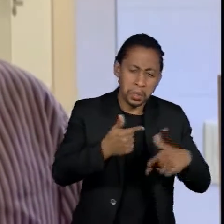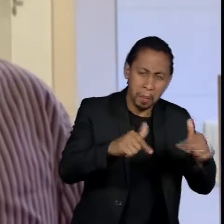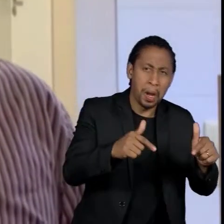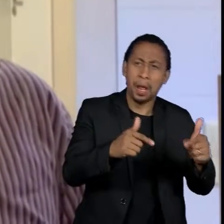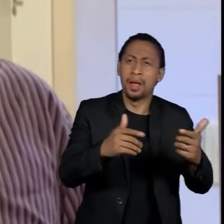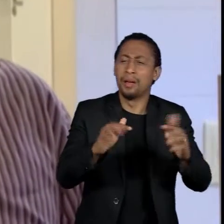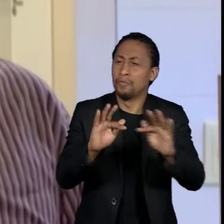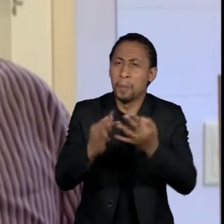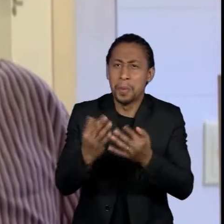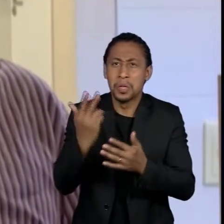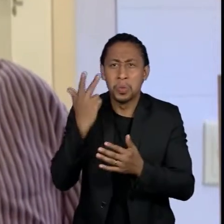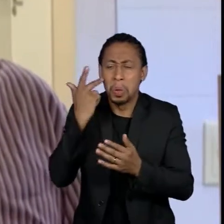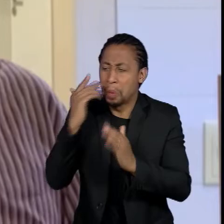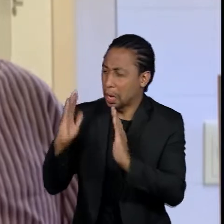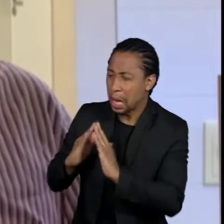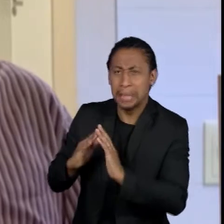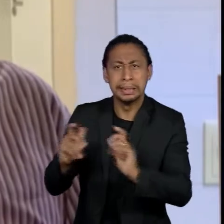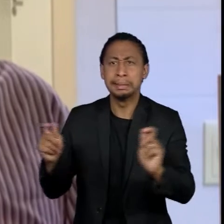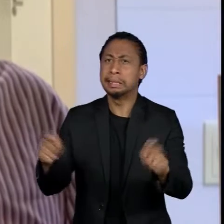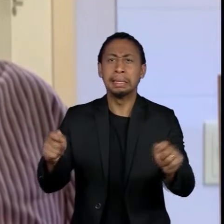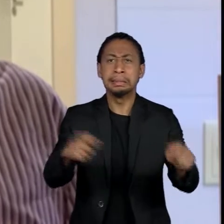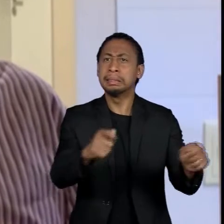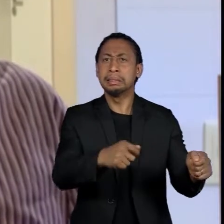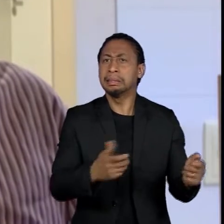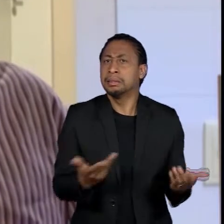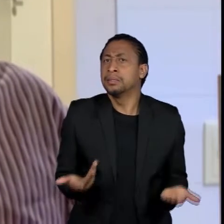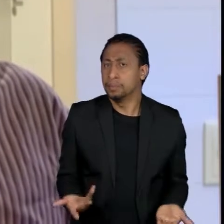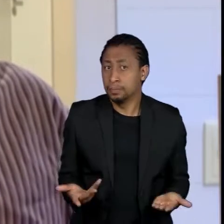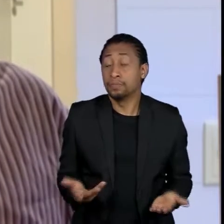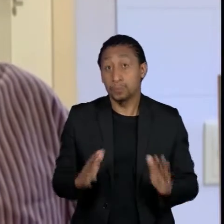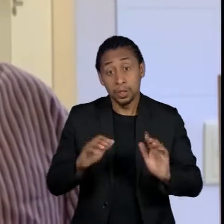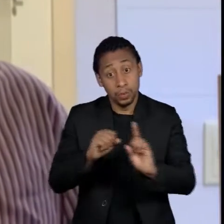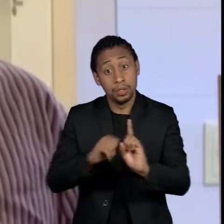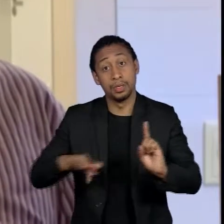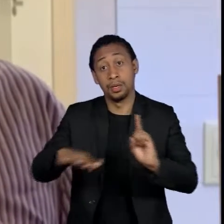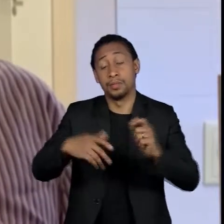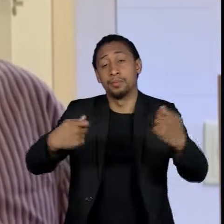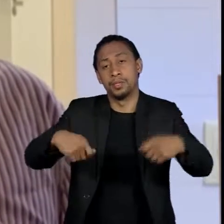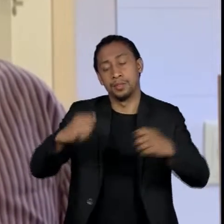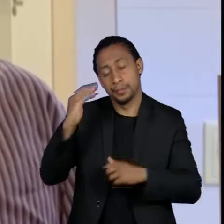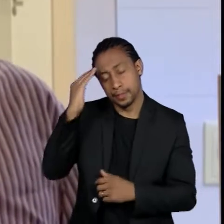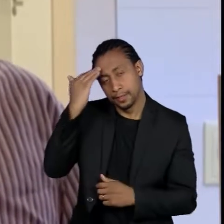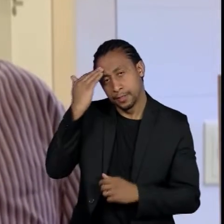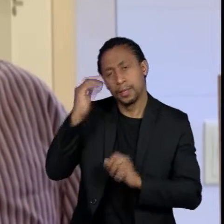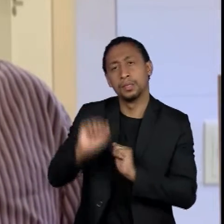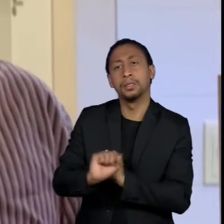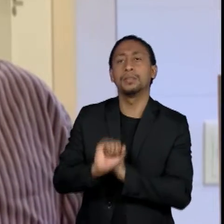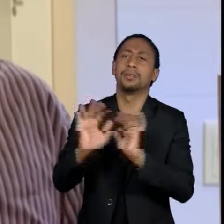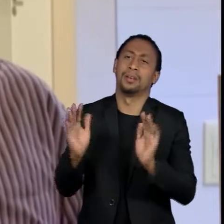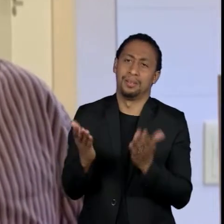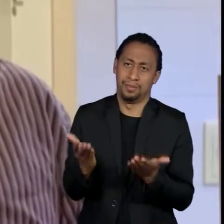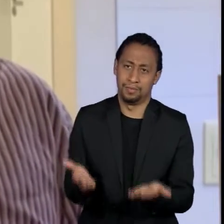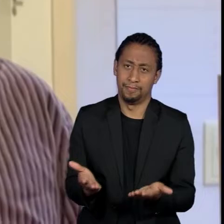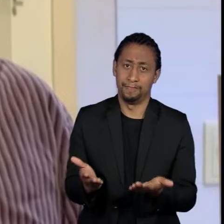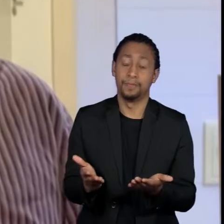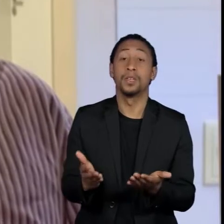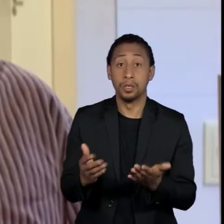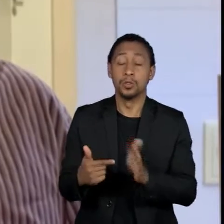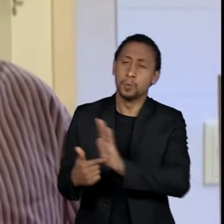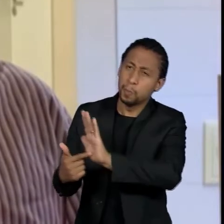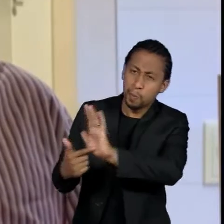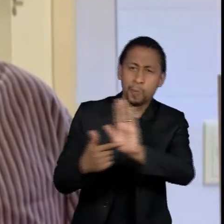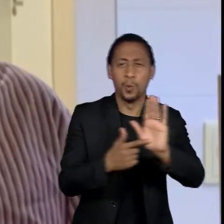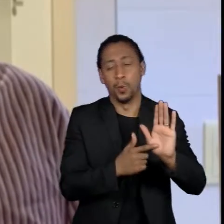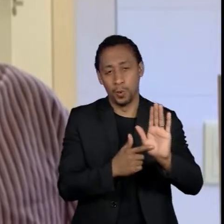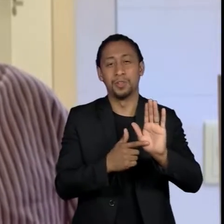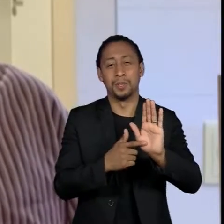casa, e o que a gente quer é que a sociedade entenda cada vez mais isso. E quando a gente amplia mais esse